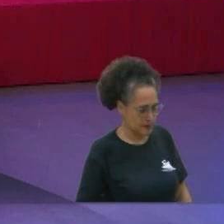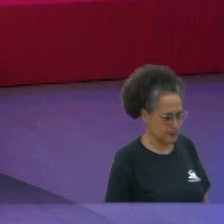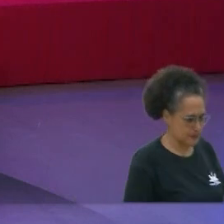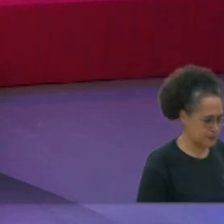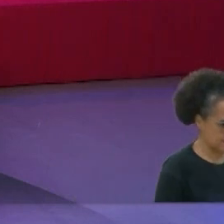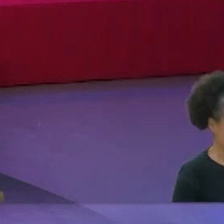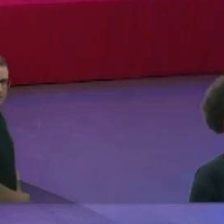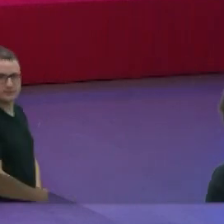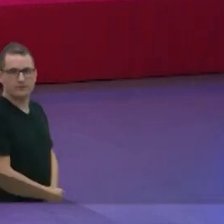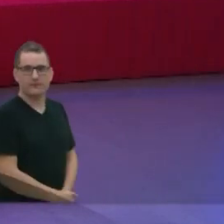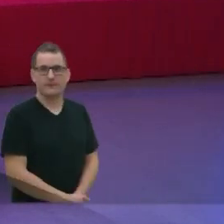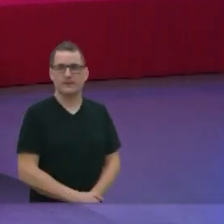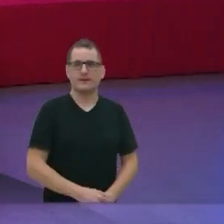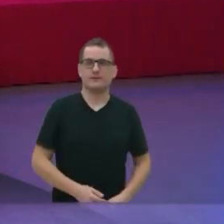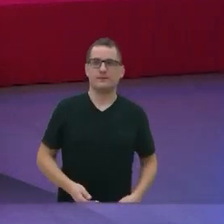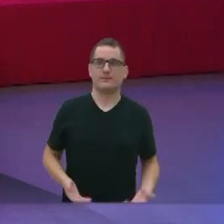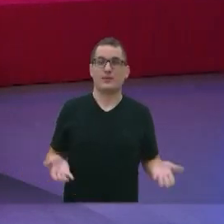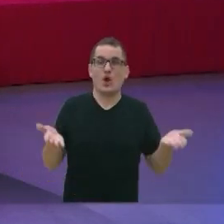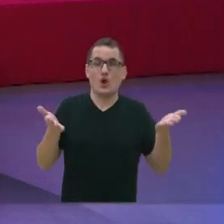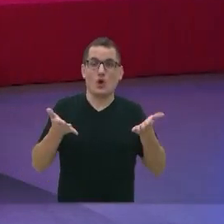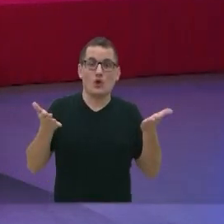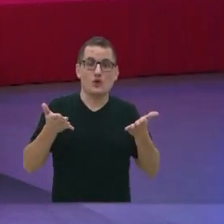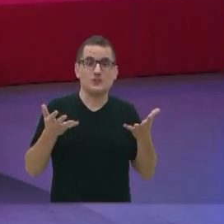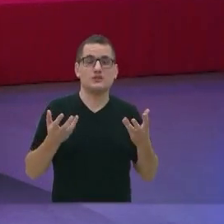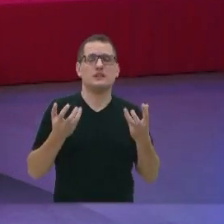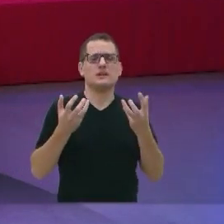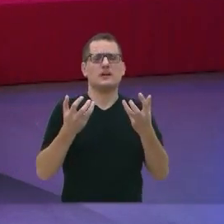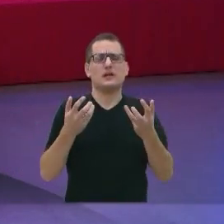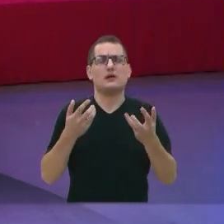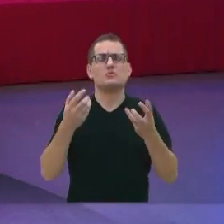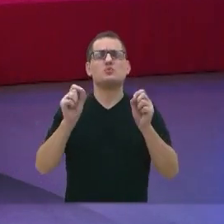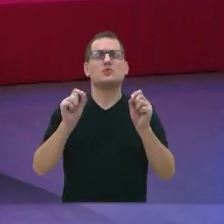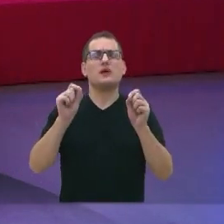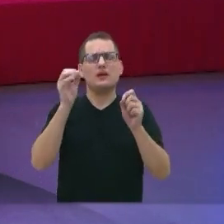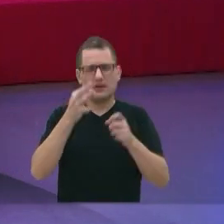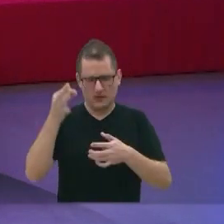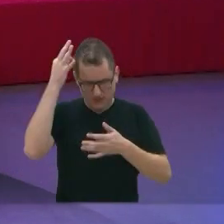que o Espírito Santo possa permanecer dentro de nós.